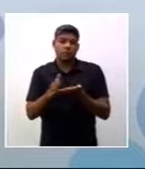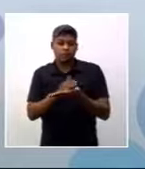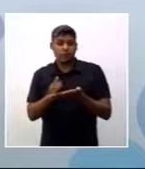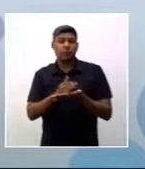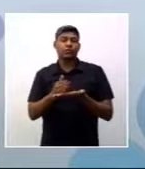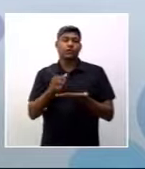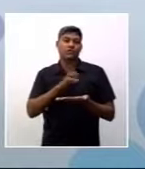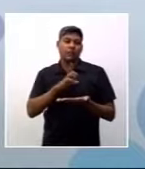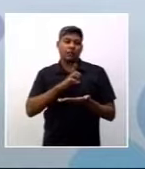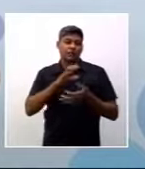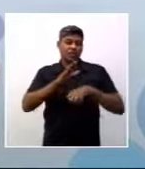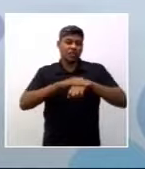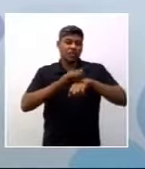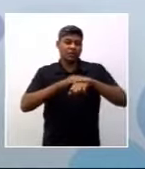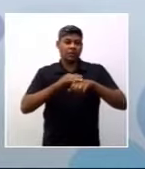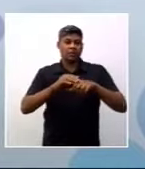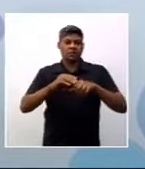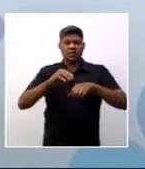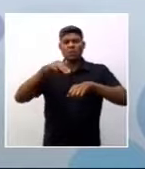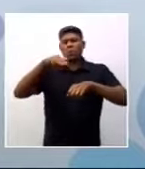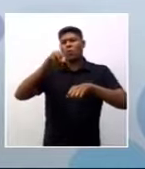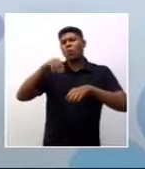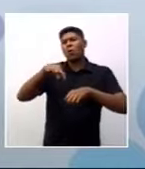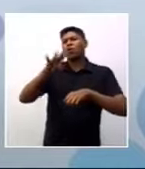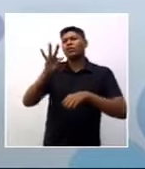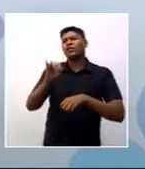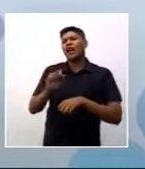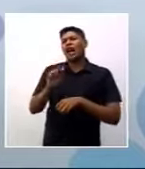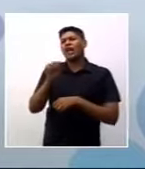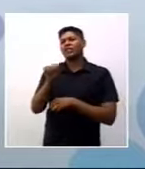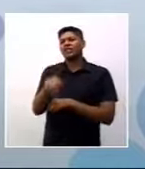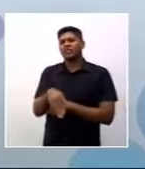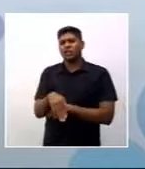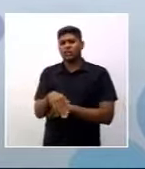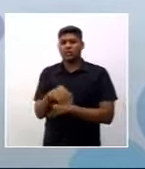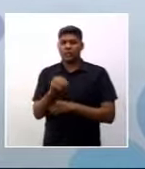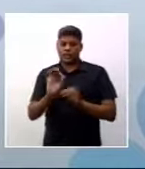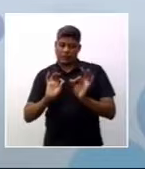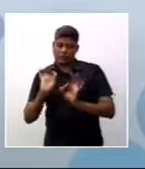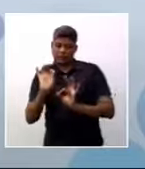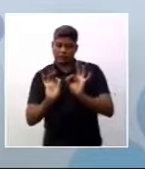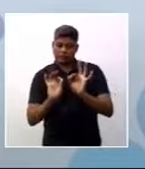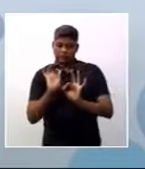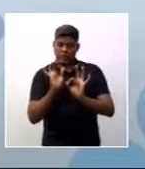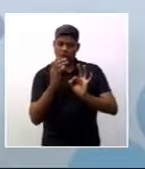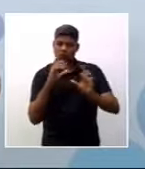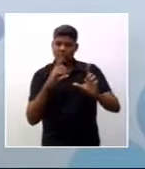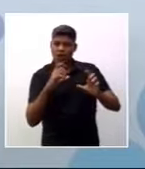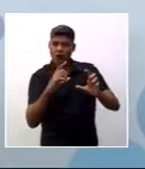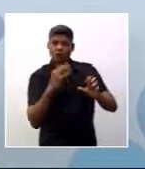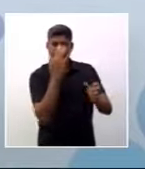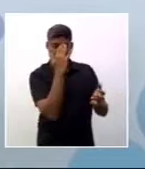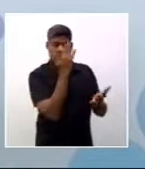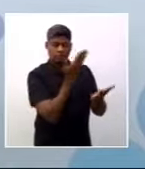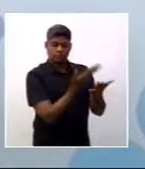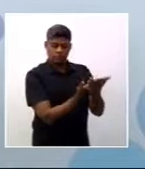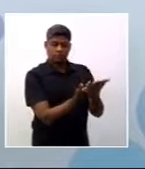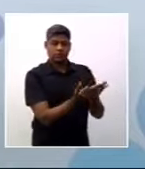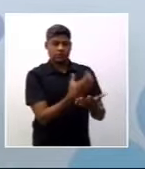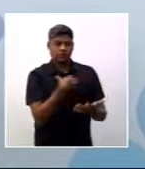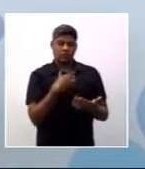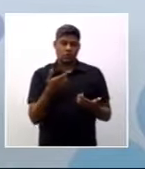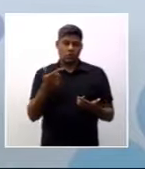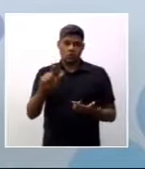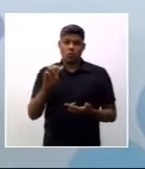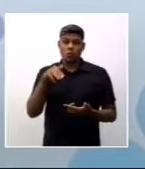que aí não é bem no photoshop a montagem que é quando a galera muita fotos para fazer você acreditar aí é outra questão